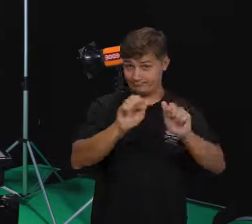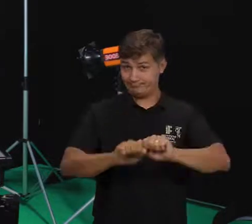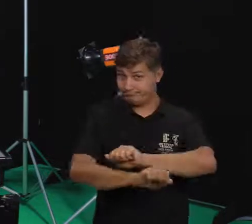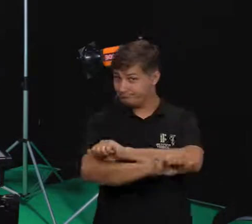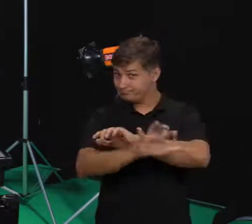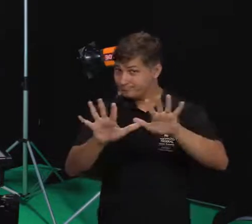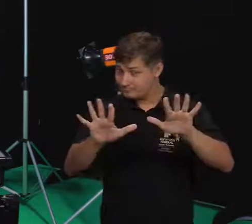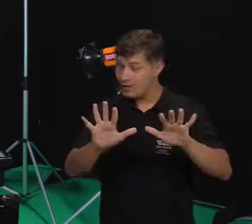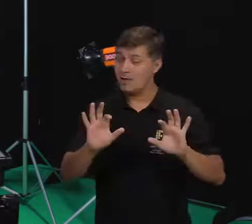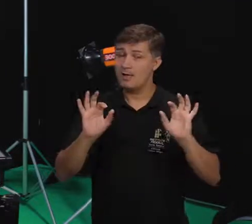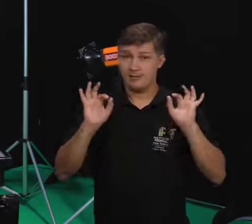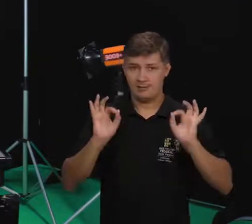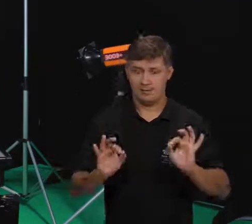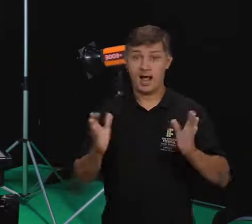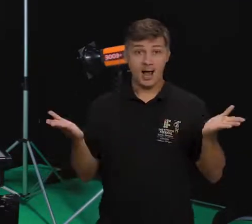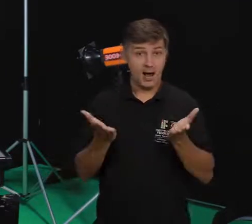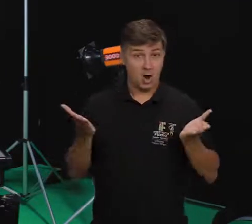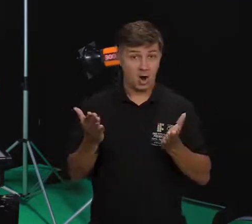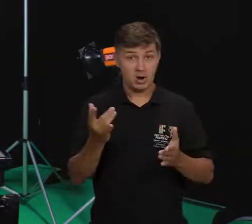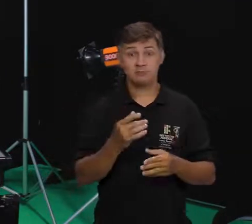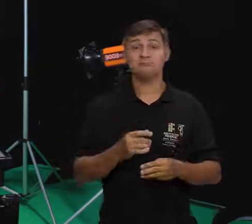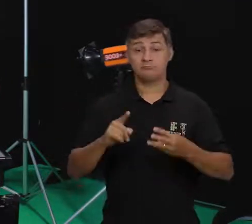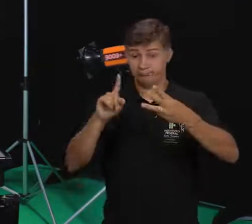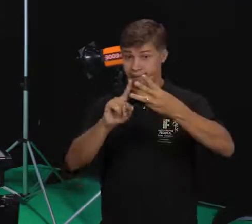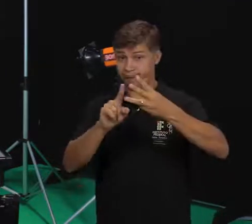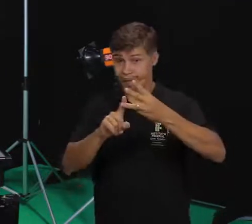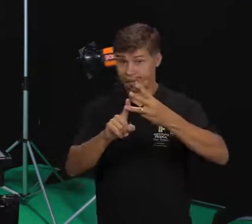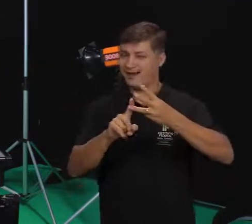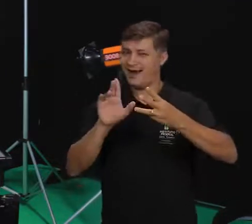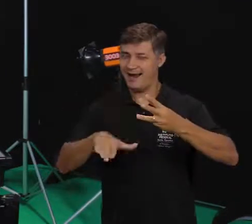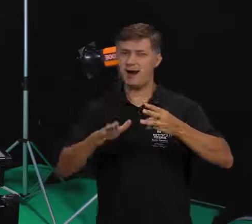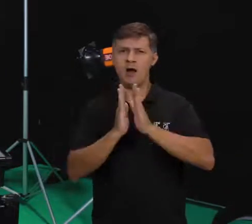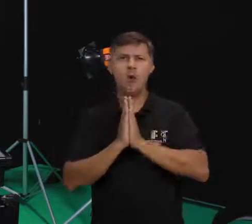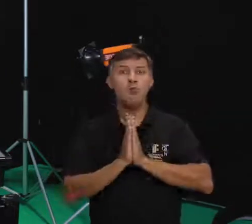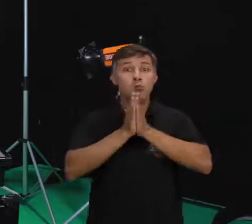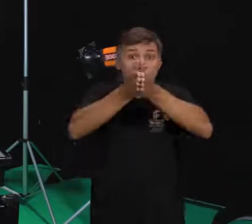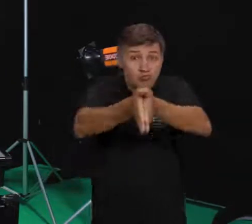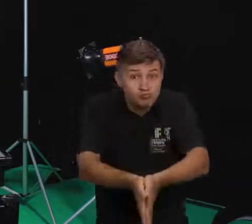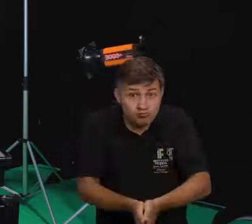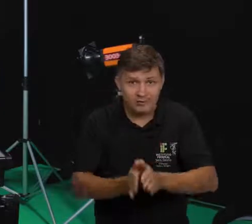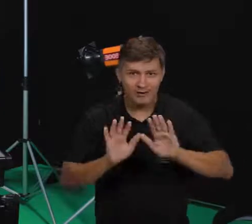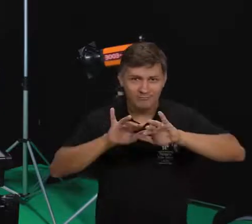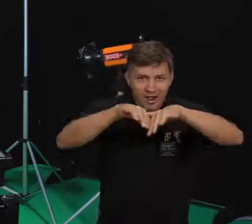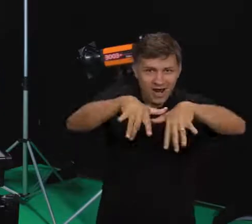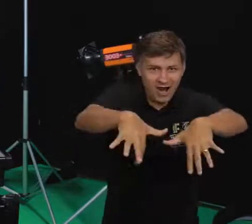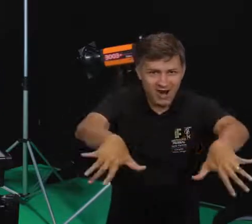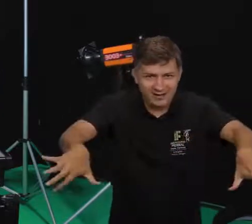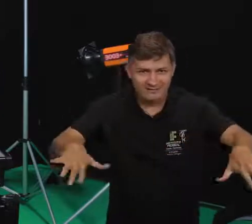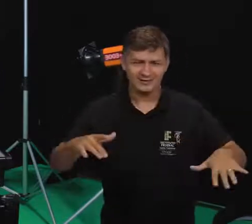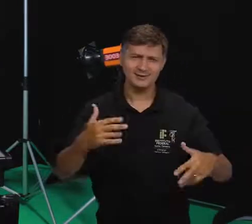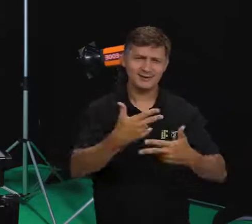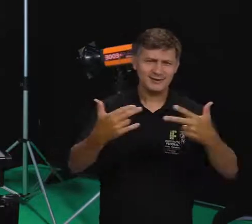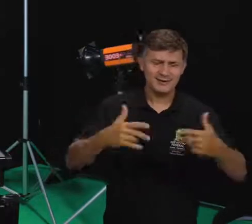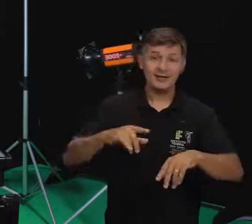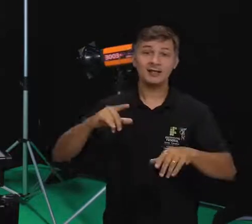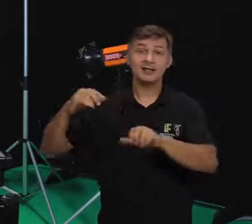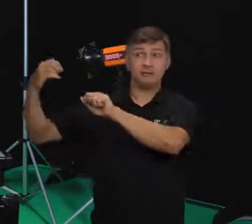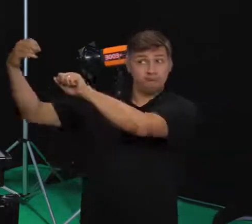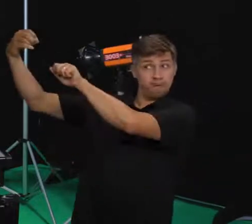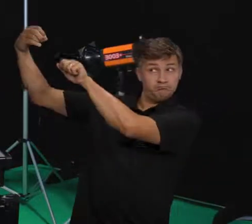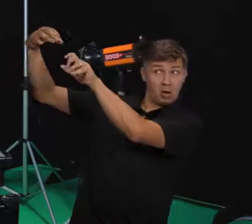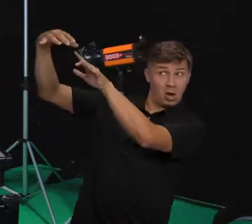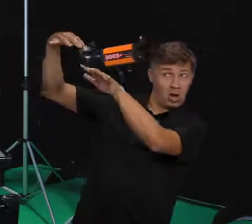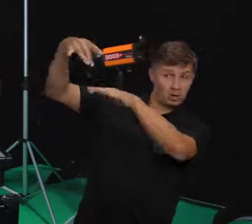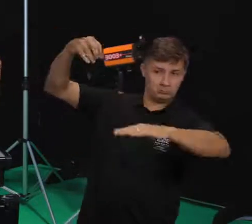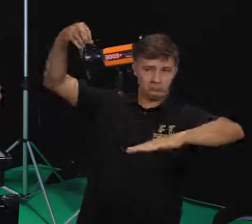né? Vamos agora então para a fotografia de splash, splash de mergulho. O que é o splash de mergulho? É aquele splash que eu vou pegar o trajeto